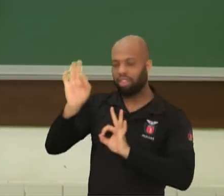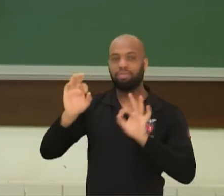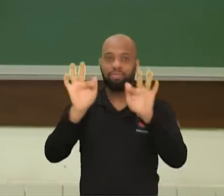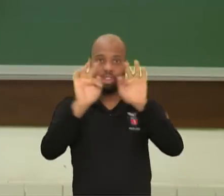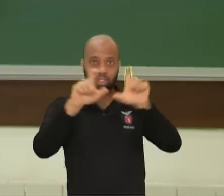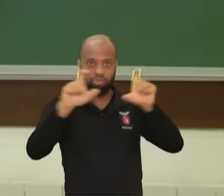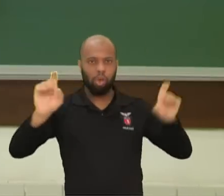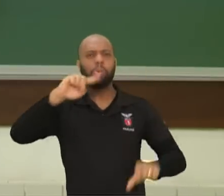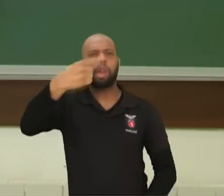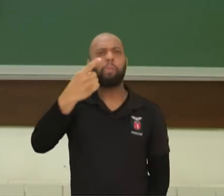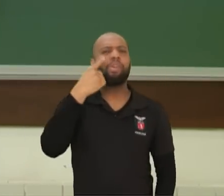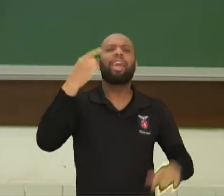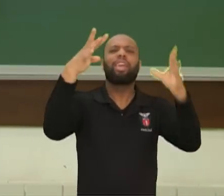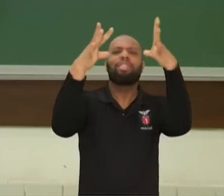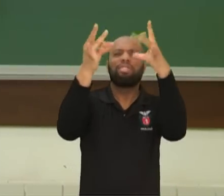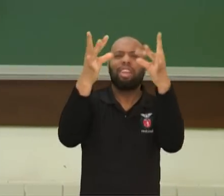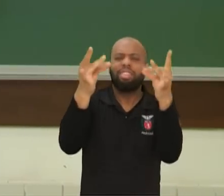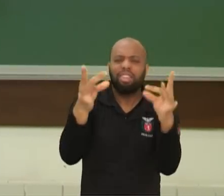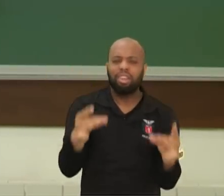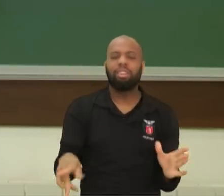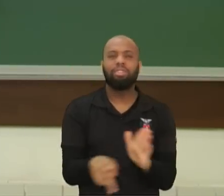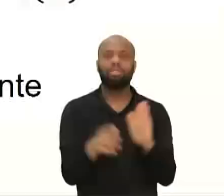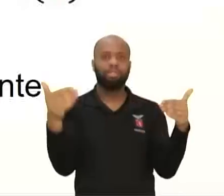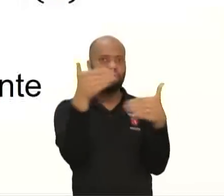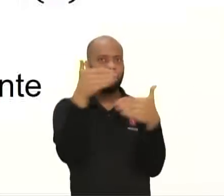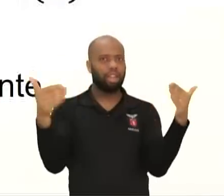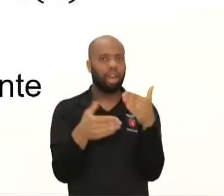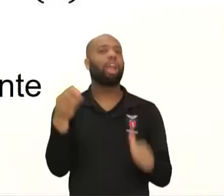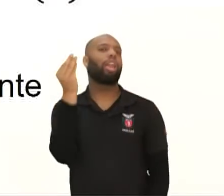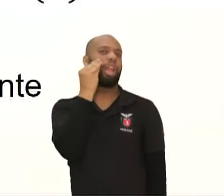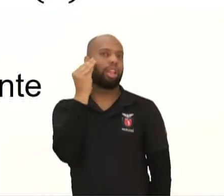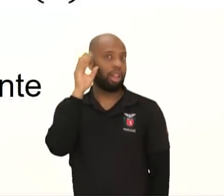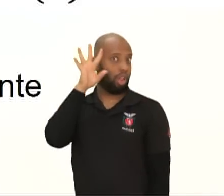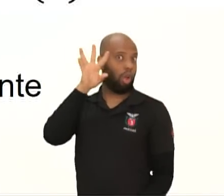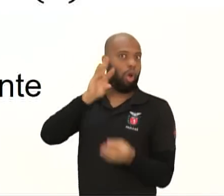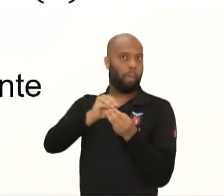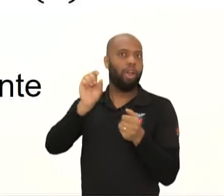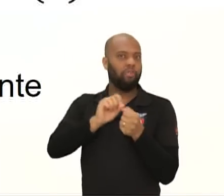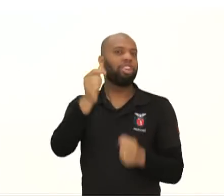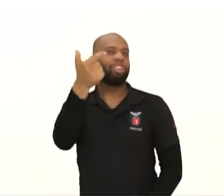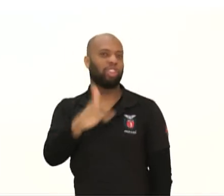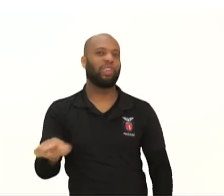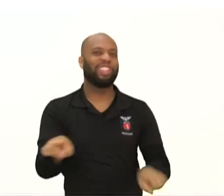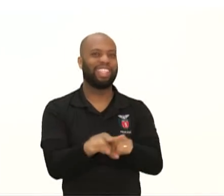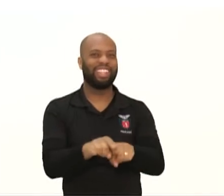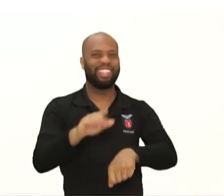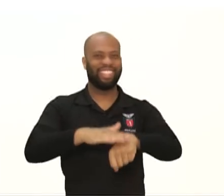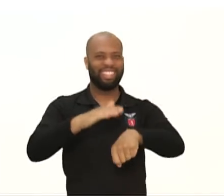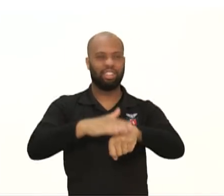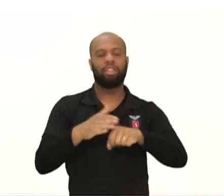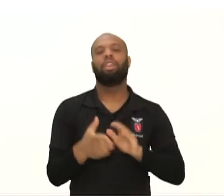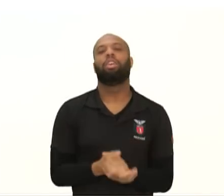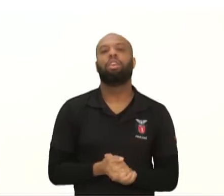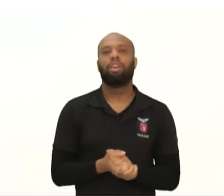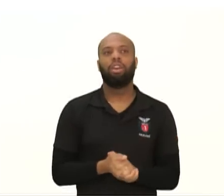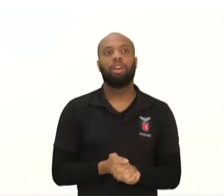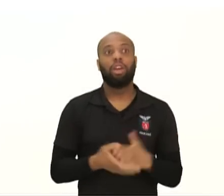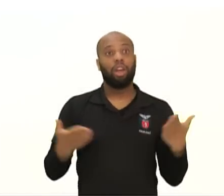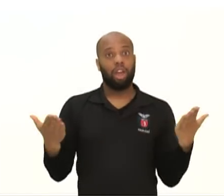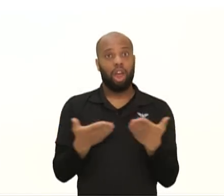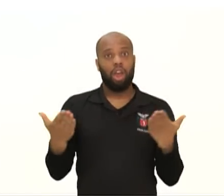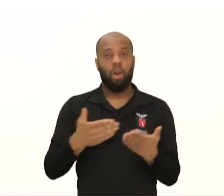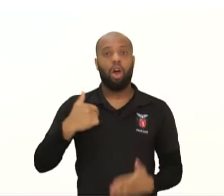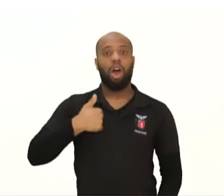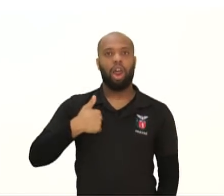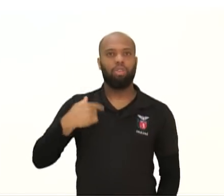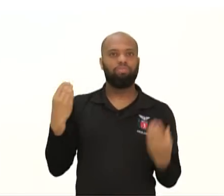Depois vocês olhem certinho no slide, vejam se vocês entenderam essa manipulação e tentem refazer, tá bom? Então, aqui,